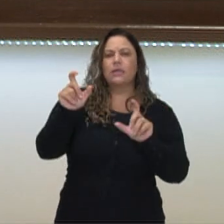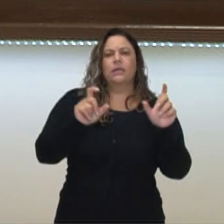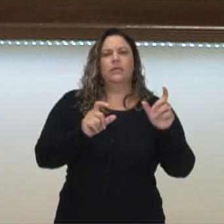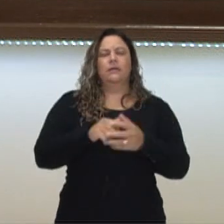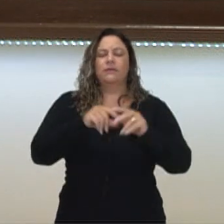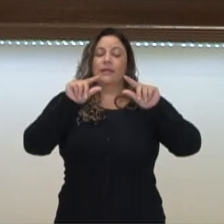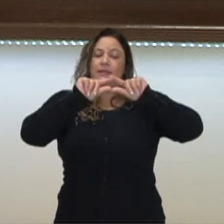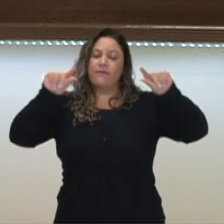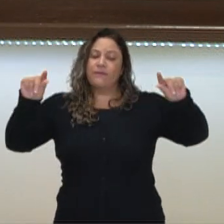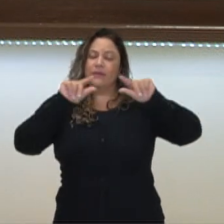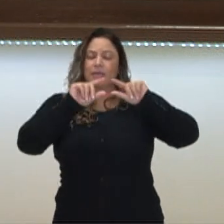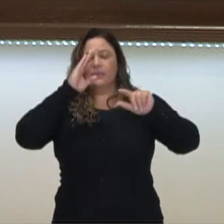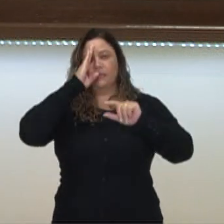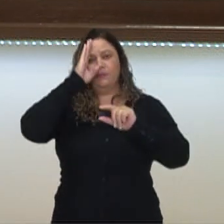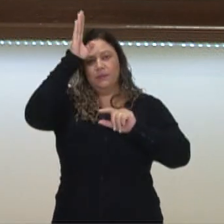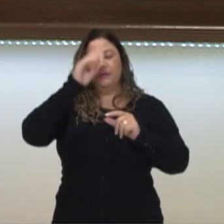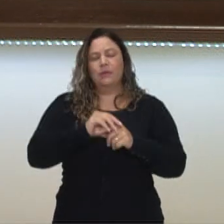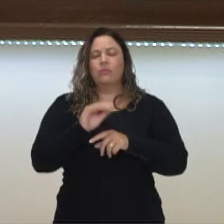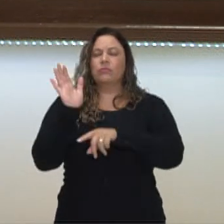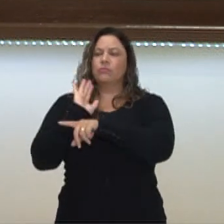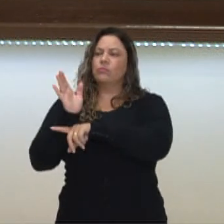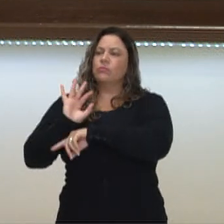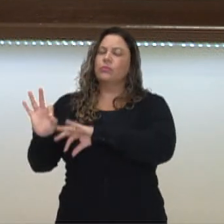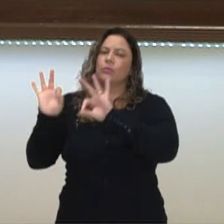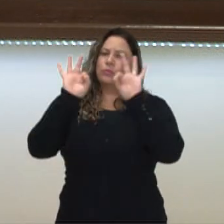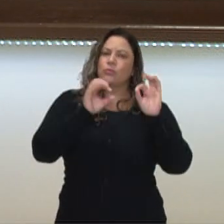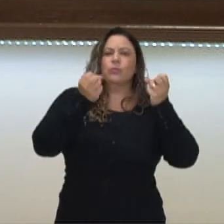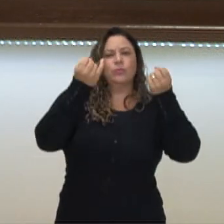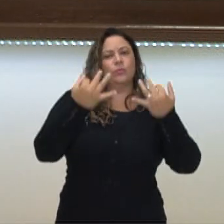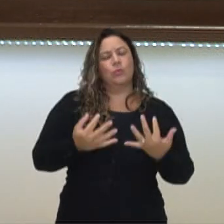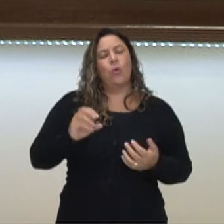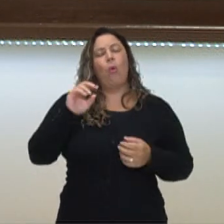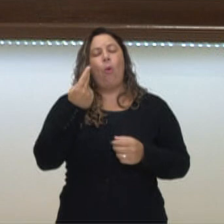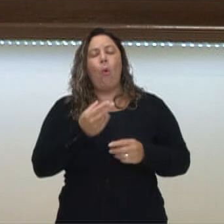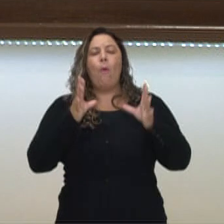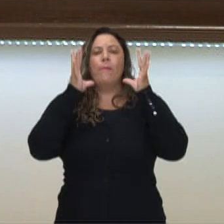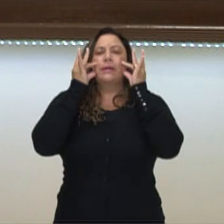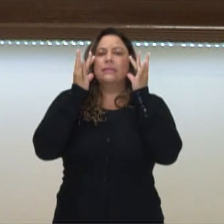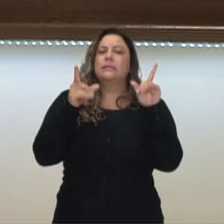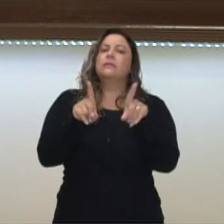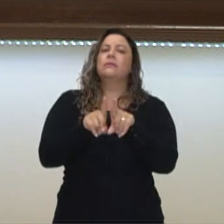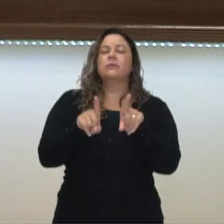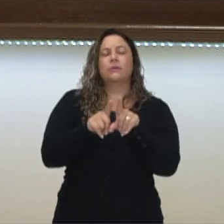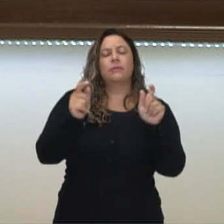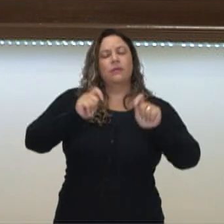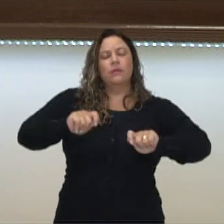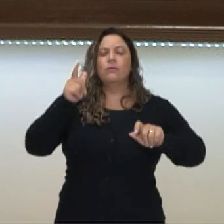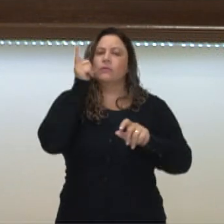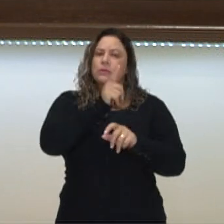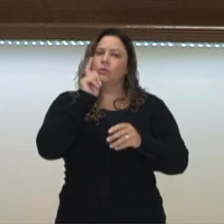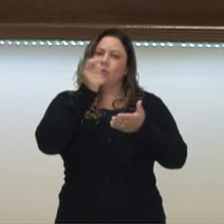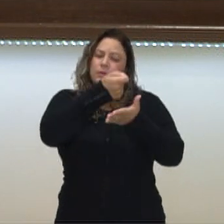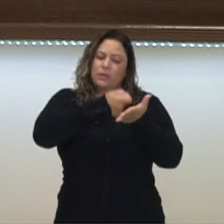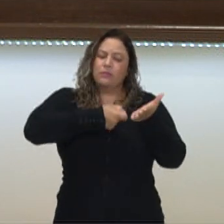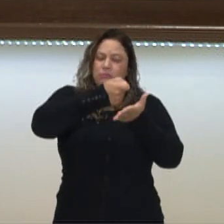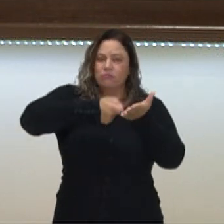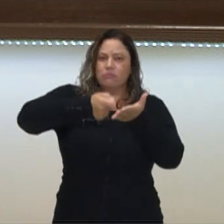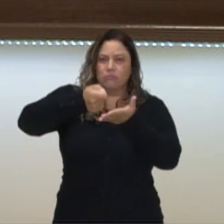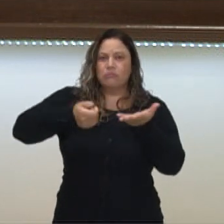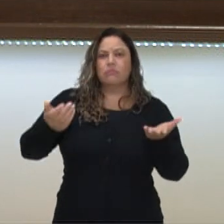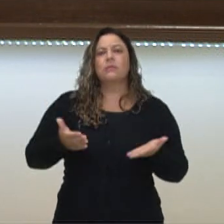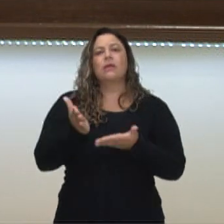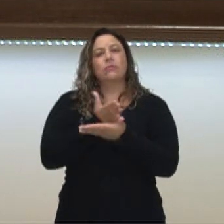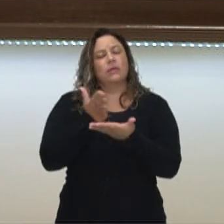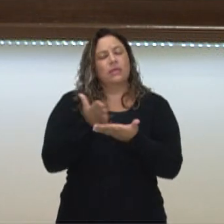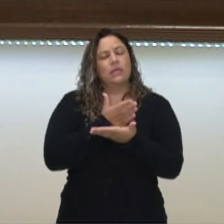está assistindo lá uma videoaula, uma aula presencial mesmo, você consegue fazer as anotações ali no seu caderno? E